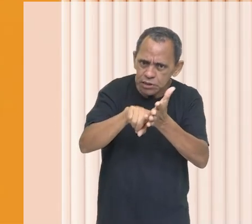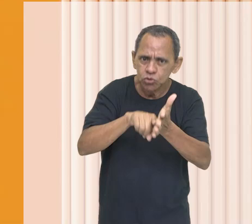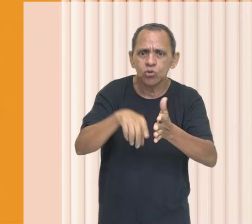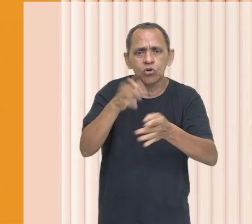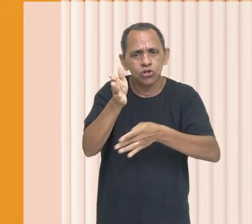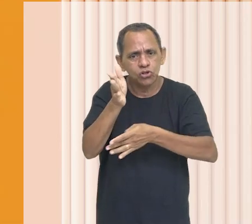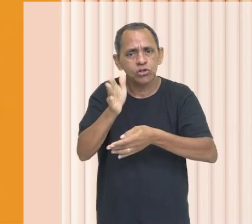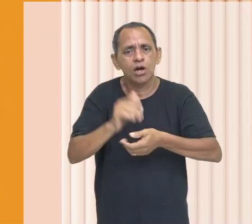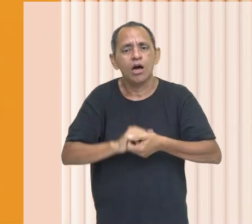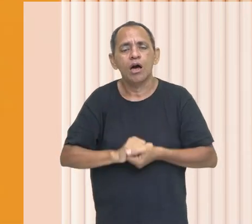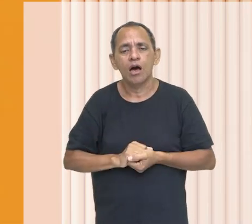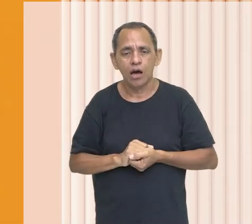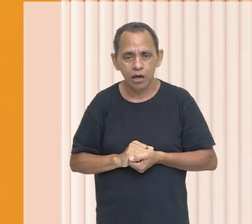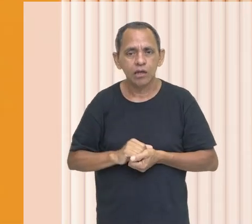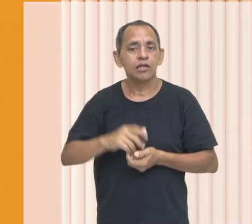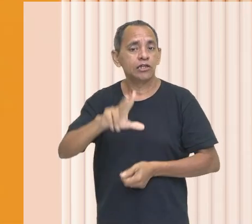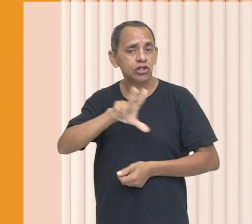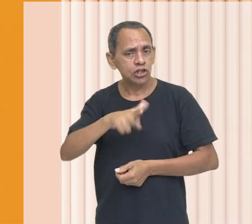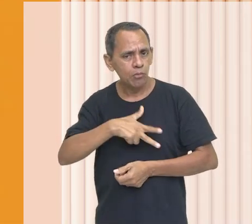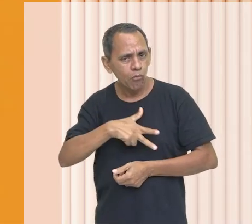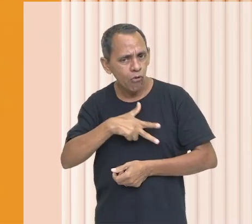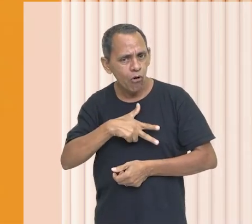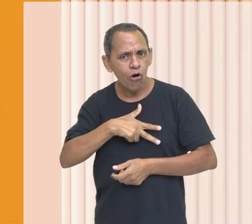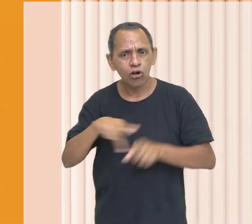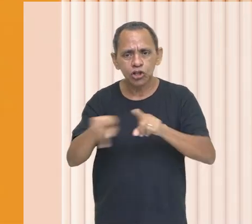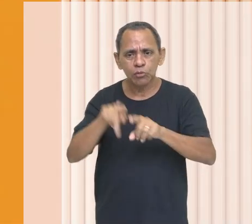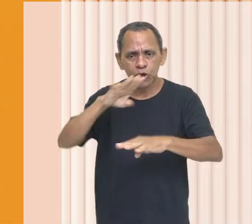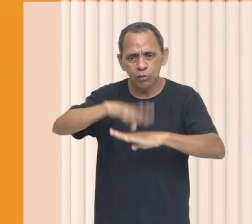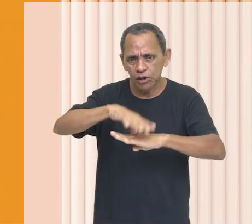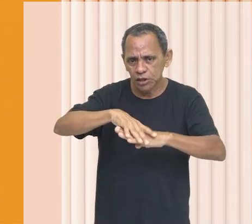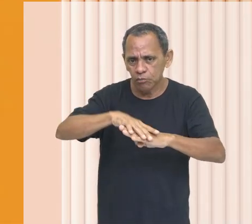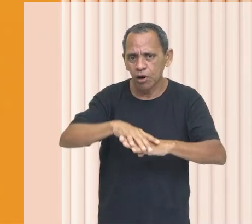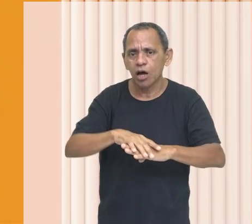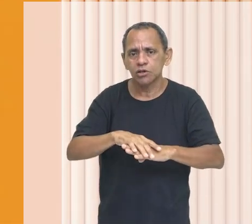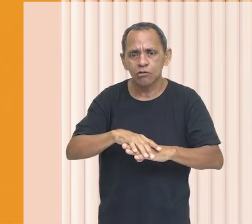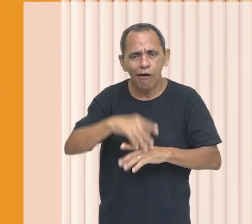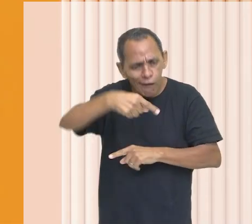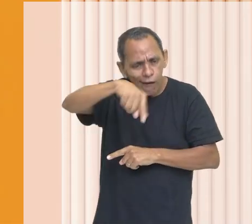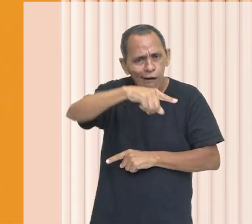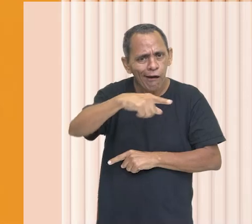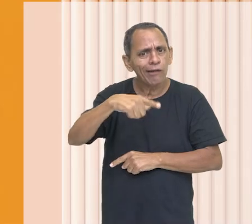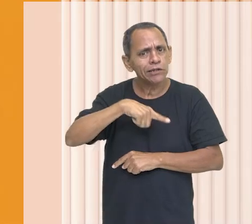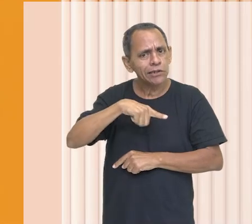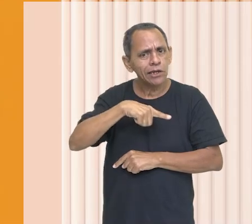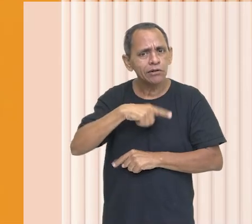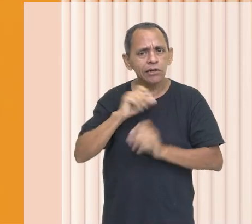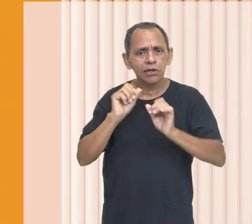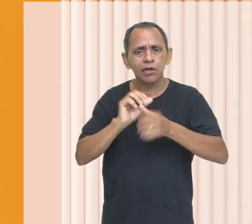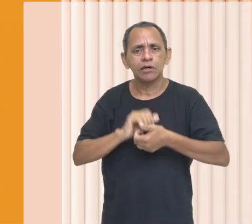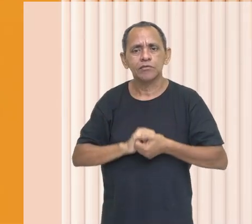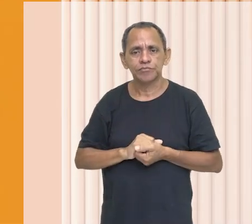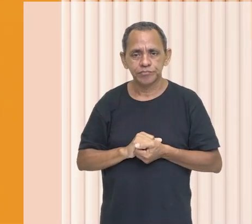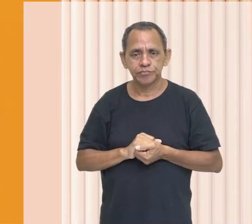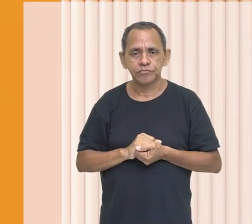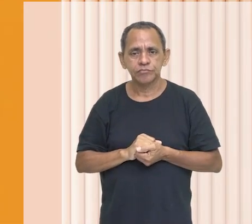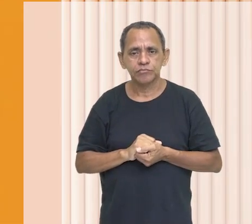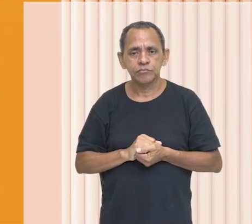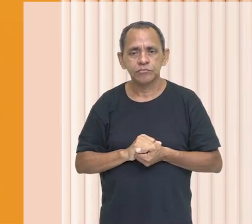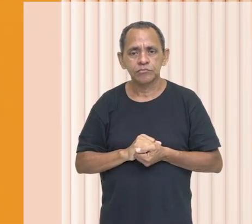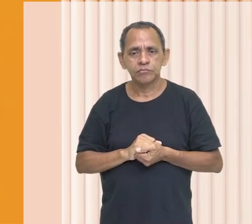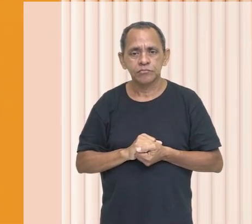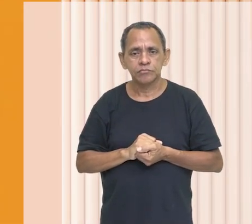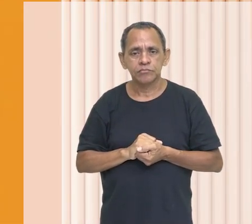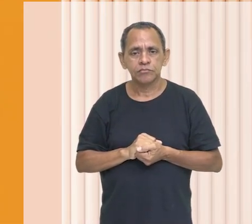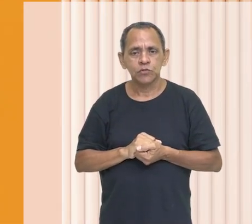estudiosos, historiadores, antropólogos, matemáticos, eles, né, se debruçam sobre esse calendário